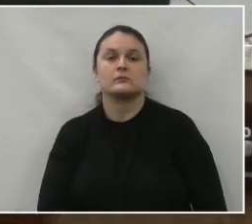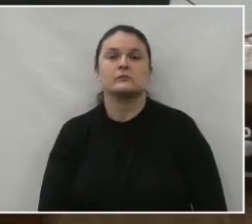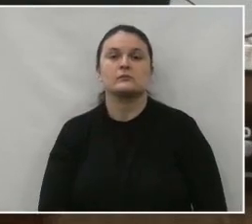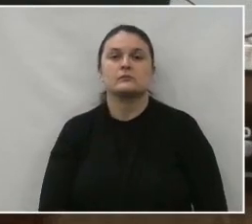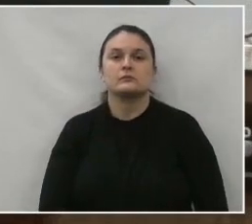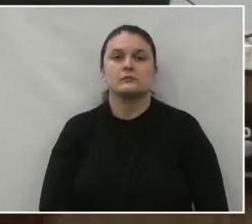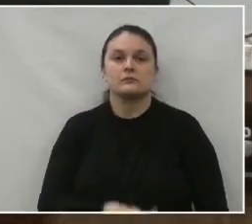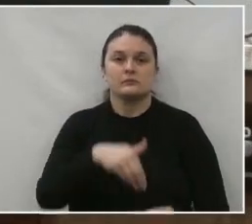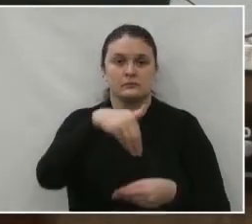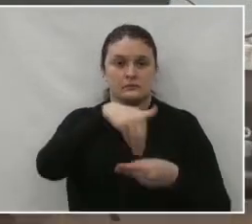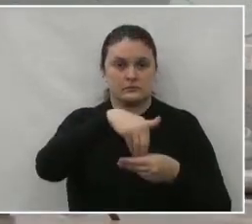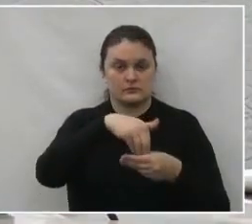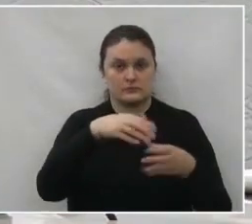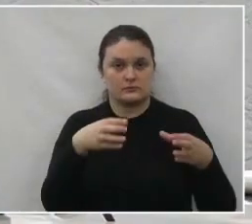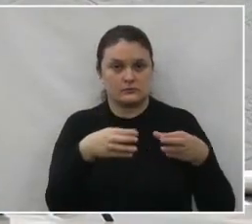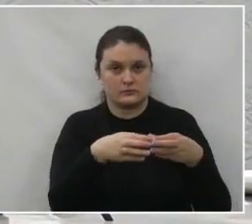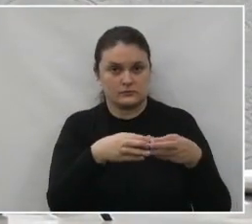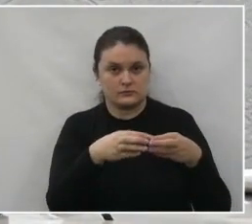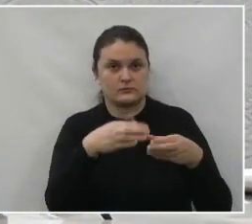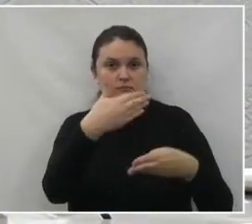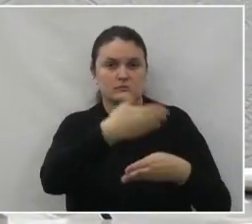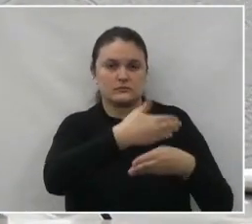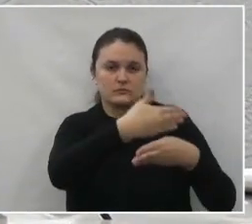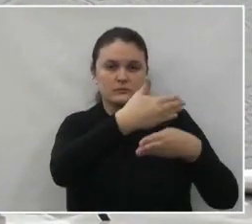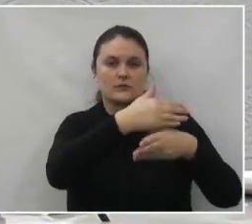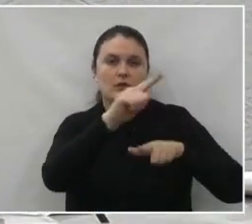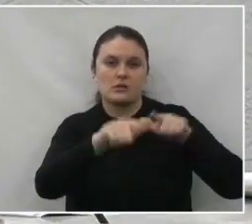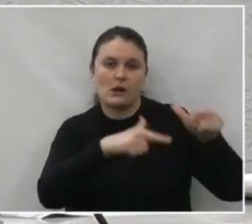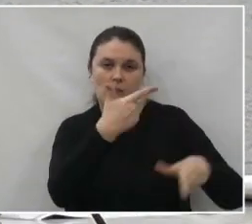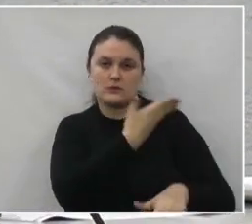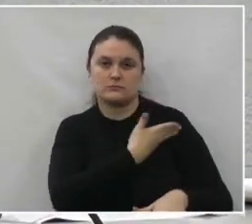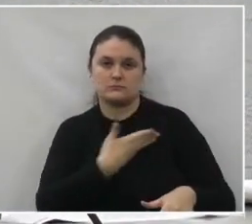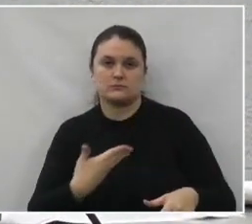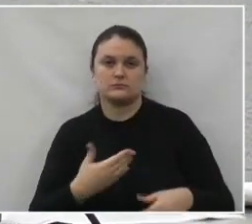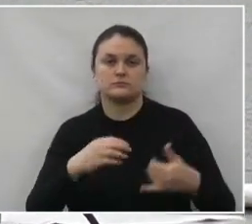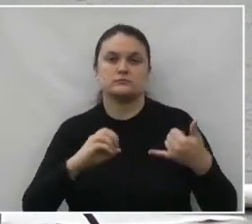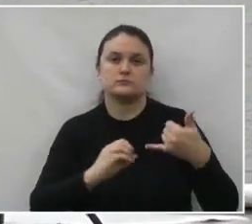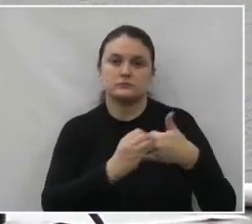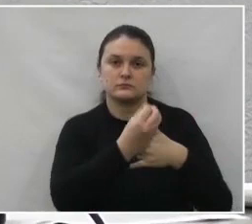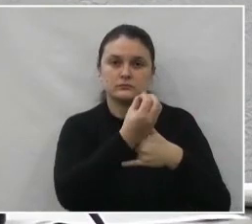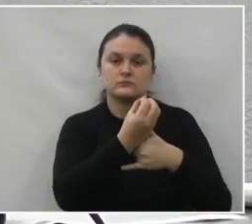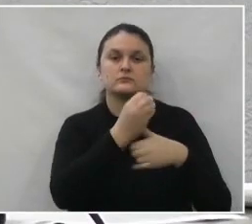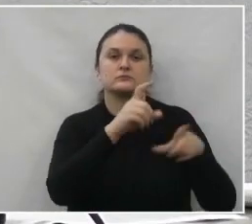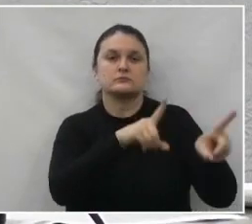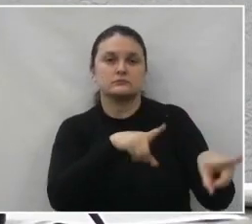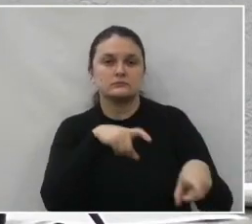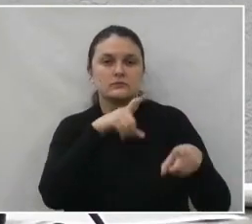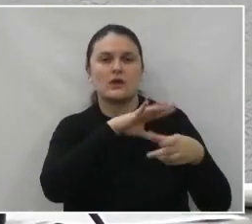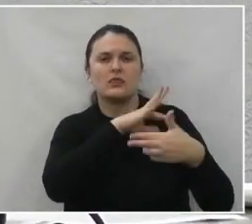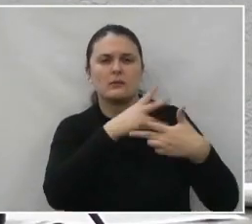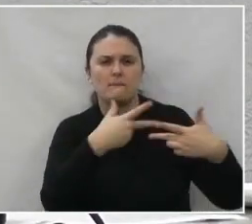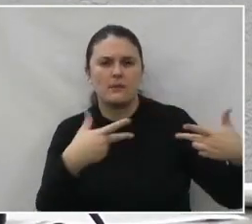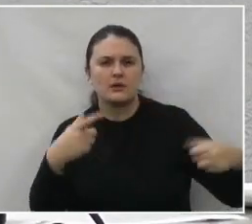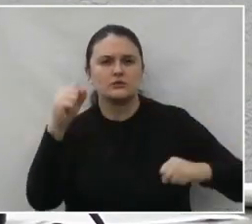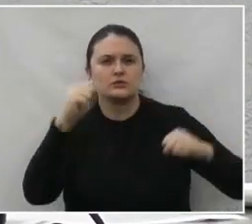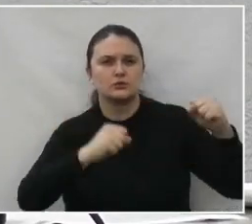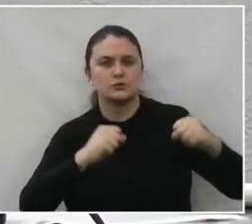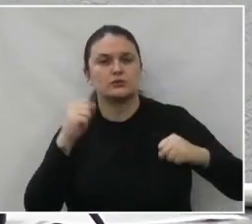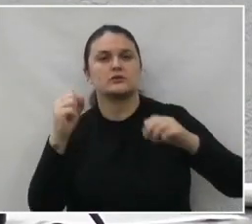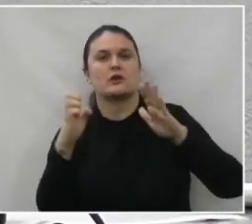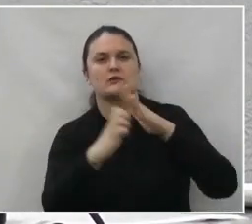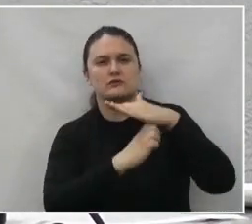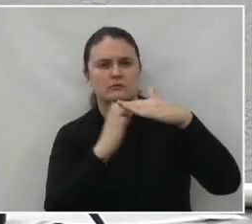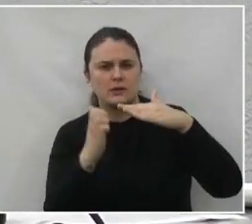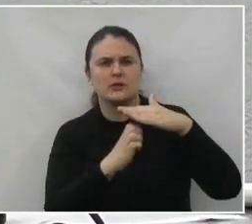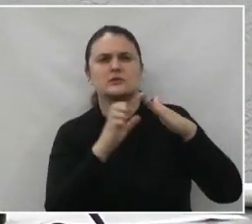Votação do parecer fundamentado da Comissão de Obras, Serviços Públicos, Meio Ambiente, Agricultura, Pecuária, Indústria, Comércio e